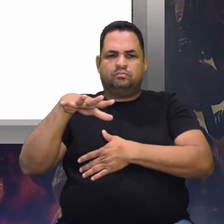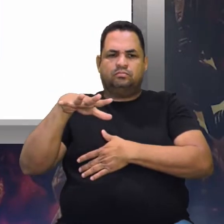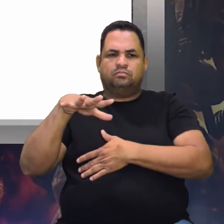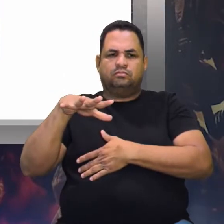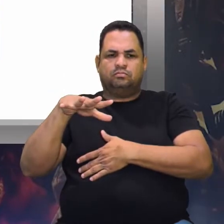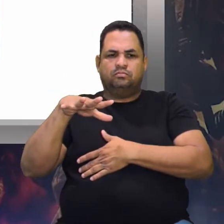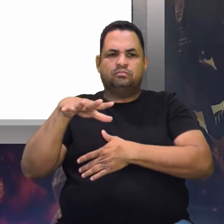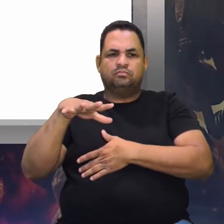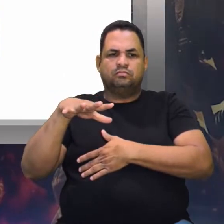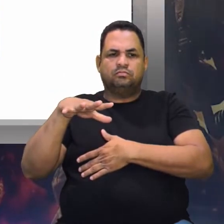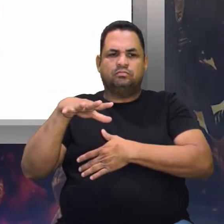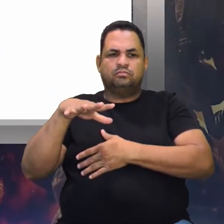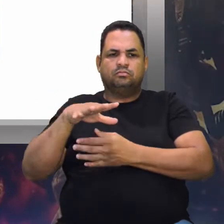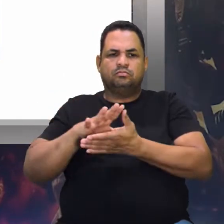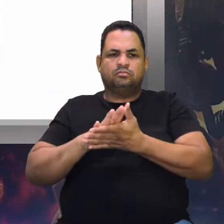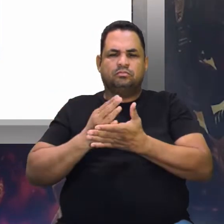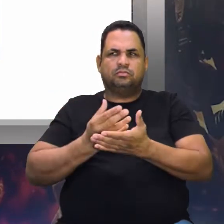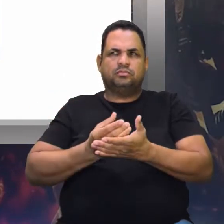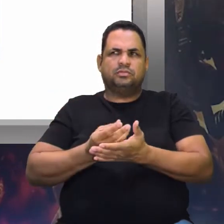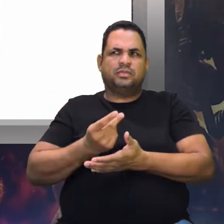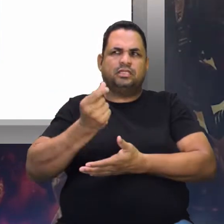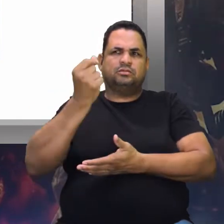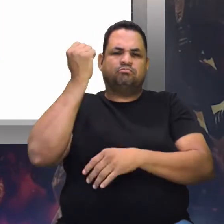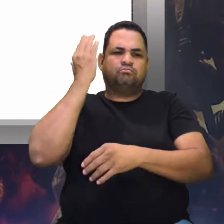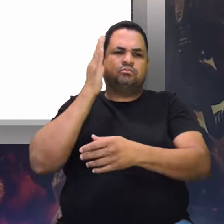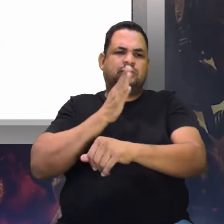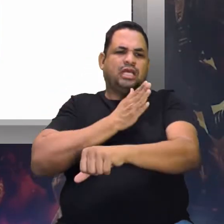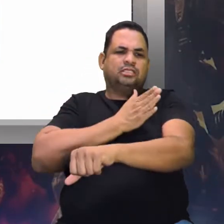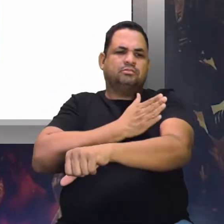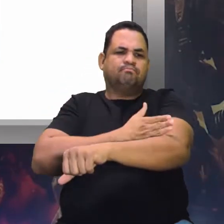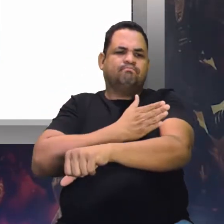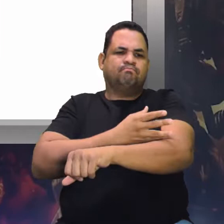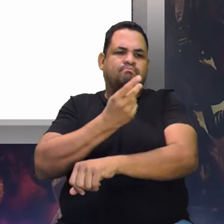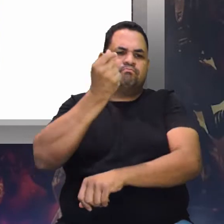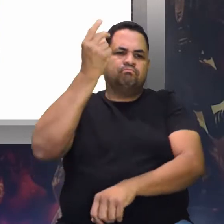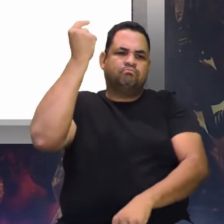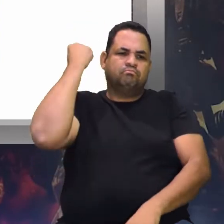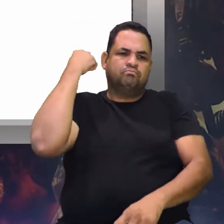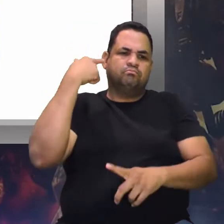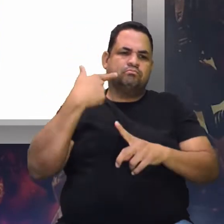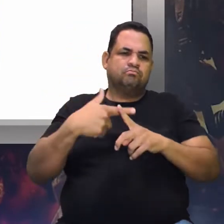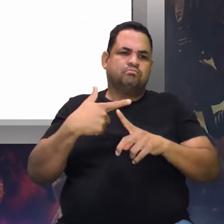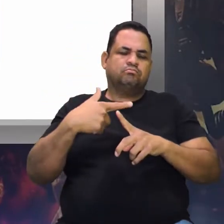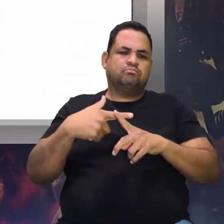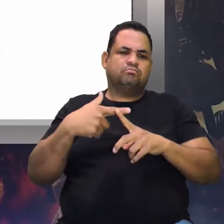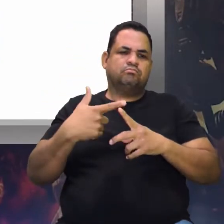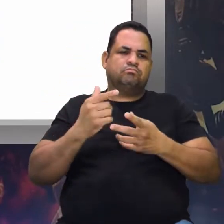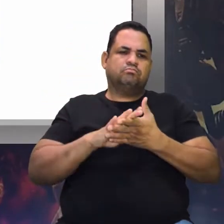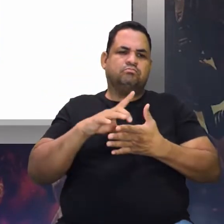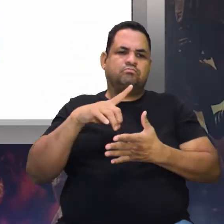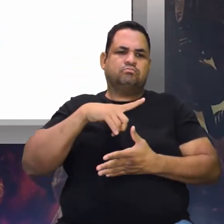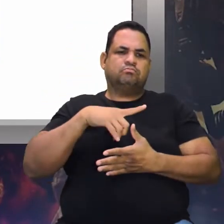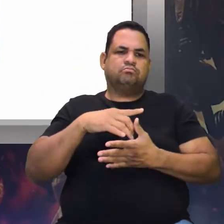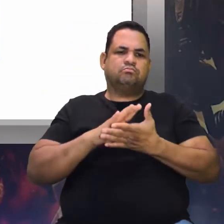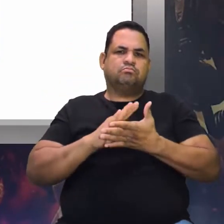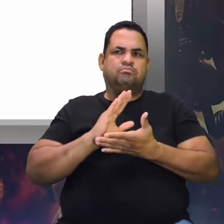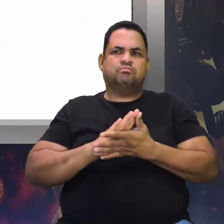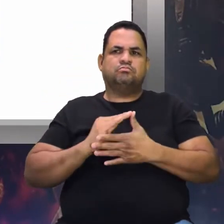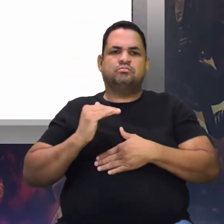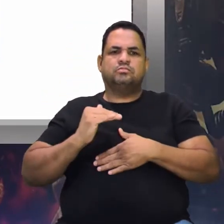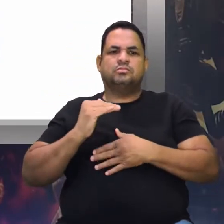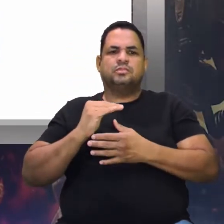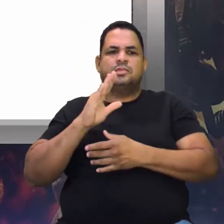da Idade Antiga, é uma das regiões mais importantes, porque ela fica numa região chamada de Crescente